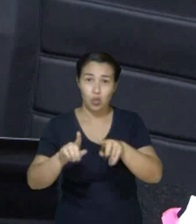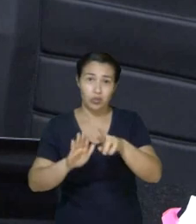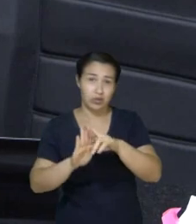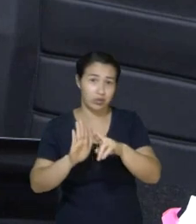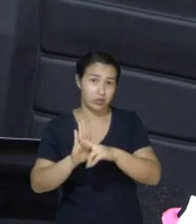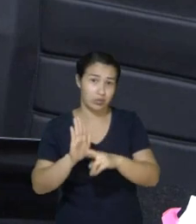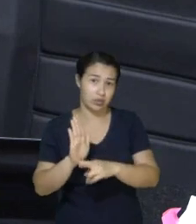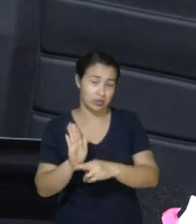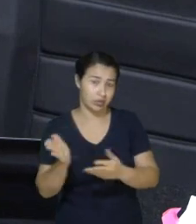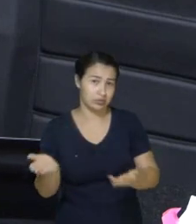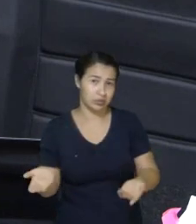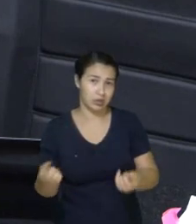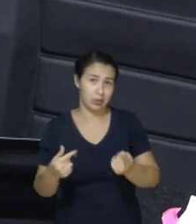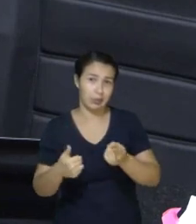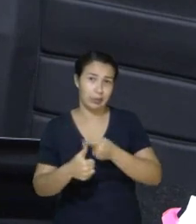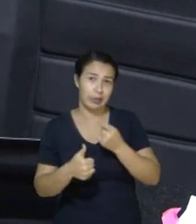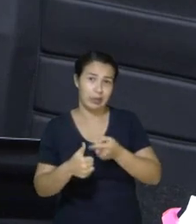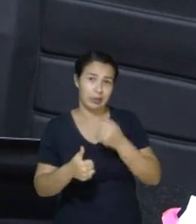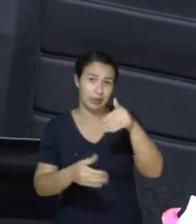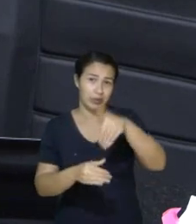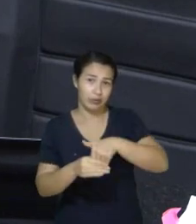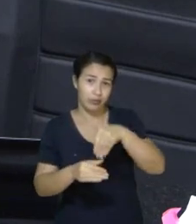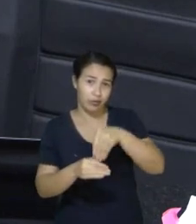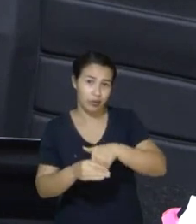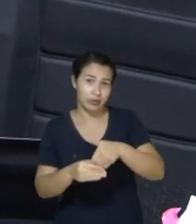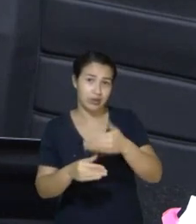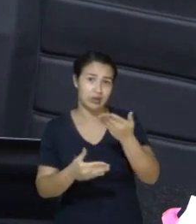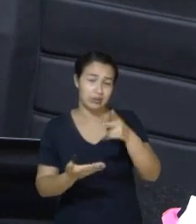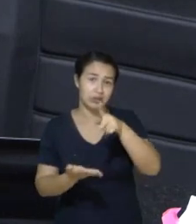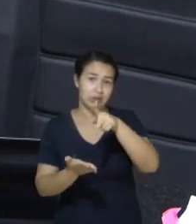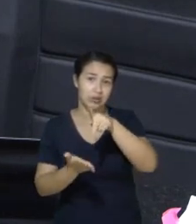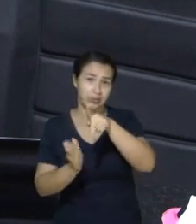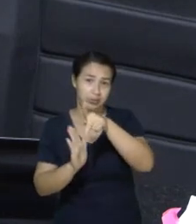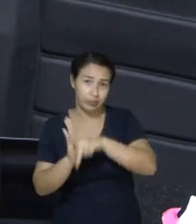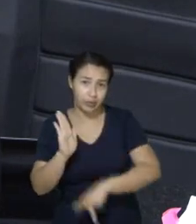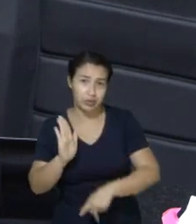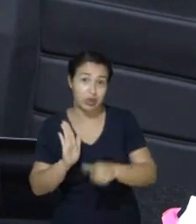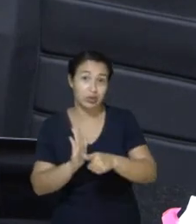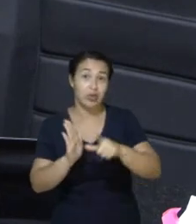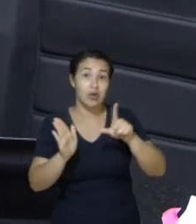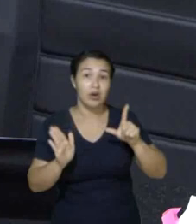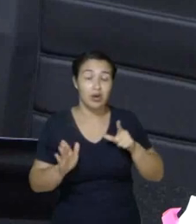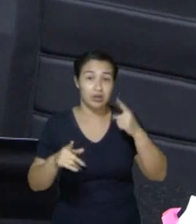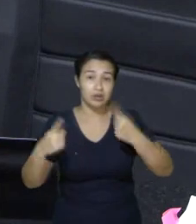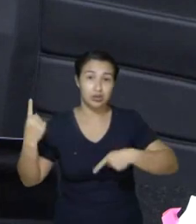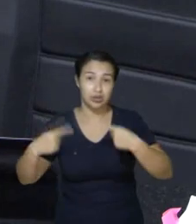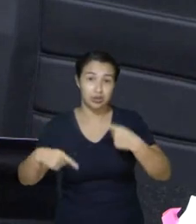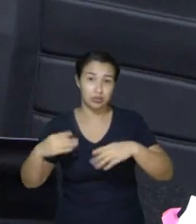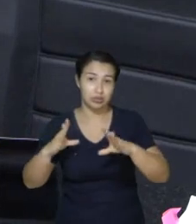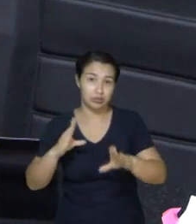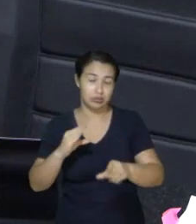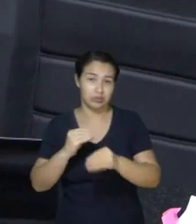que coloca primeiro em votação o projeto, antes de sejam discutidas as emendas dele.